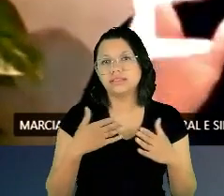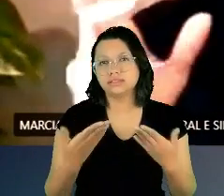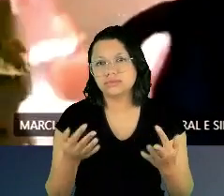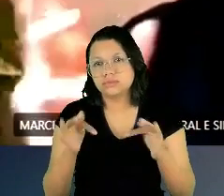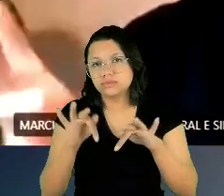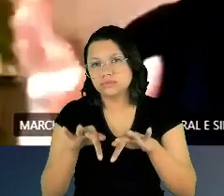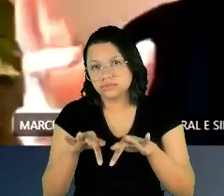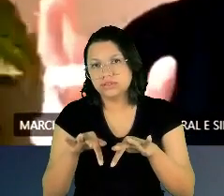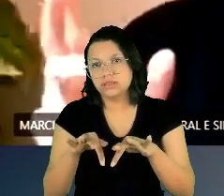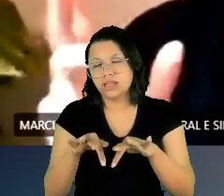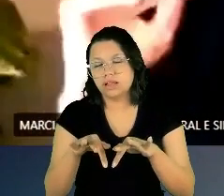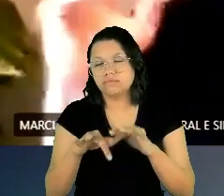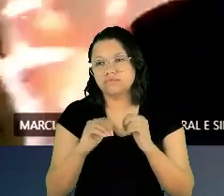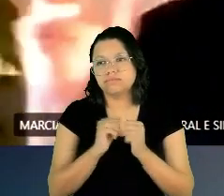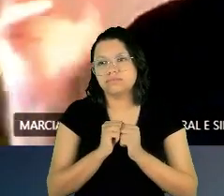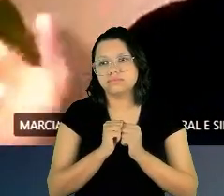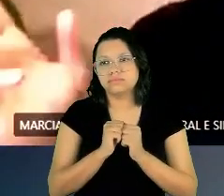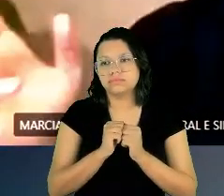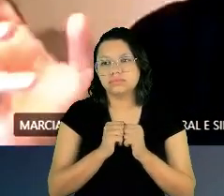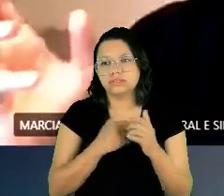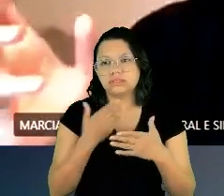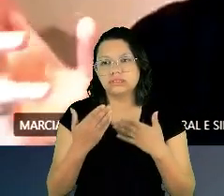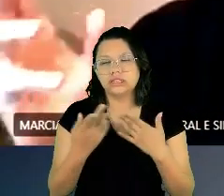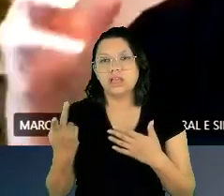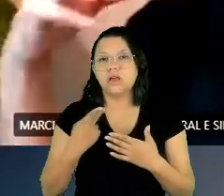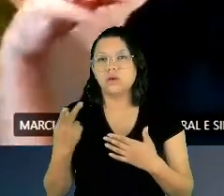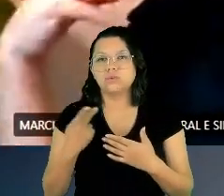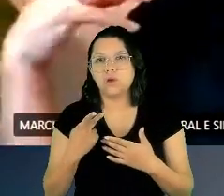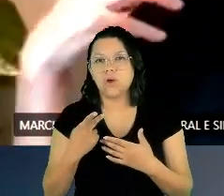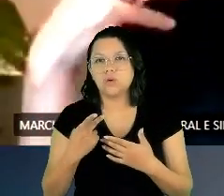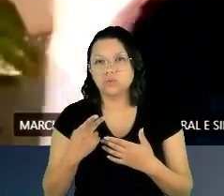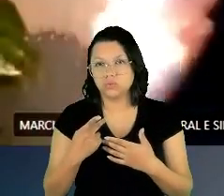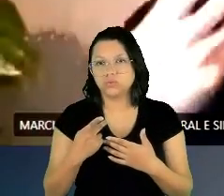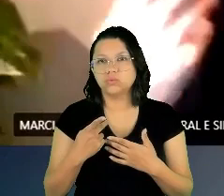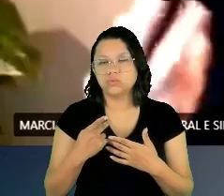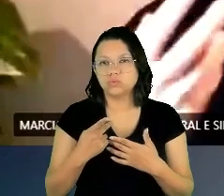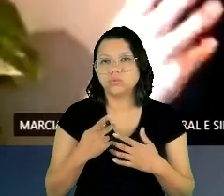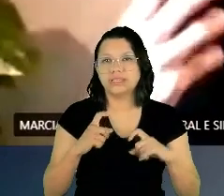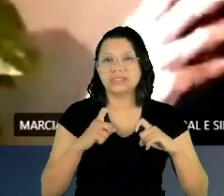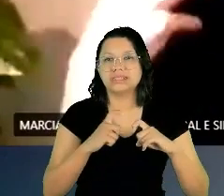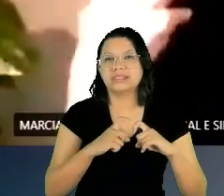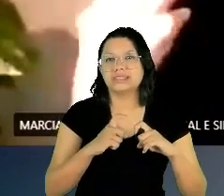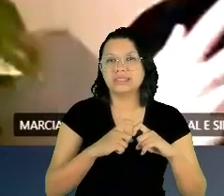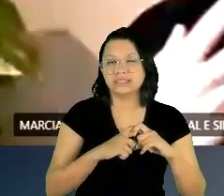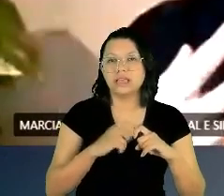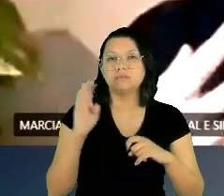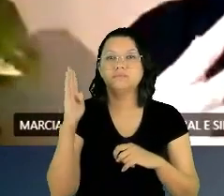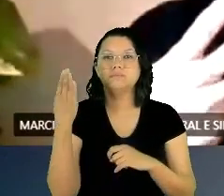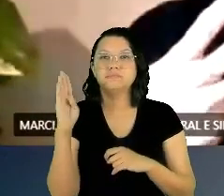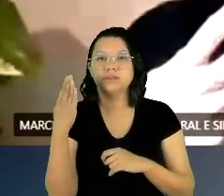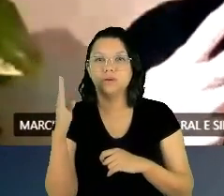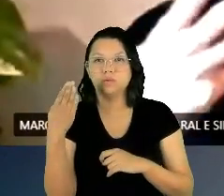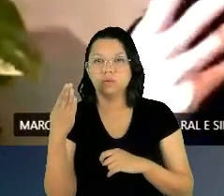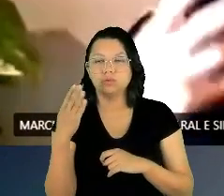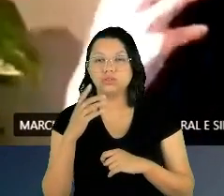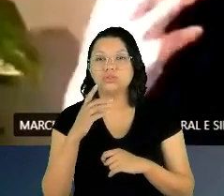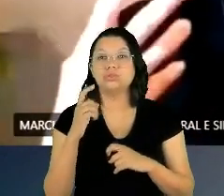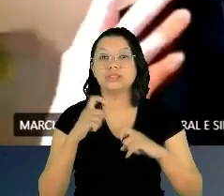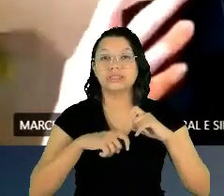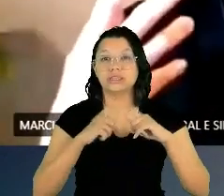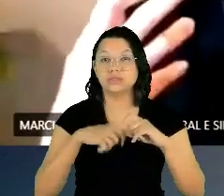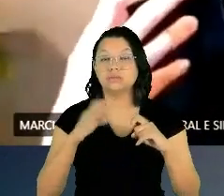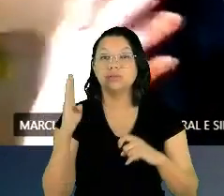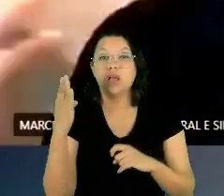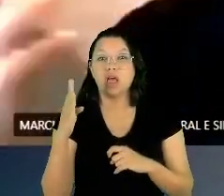A senhora quis dizer, no final das contas, que os nossos sexos biológicos, no fundo, são